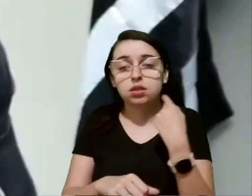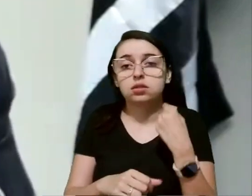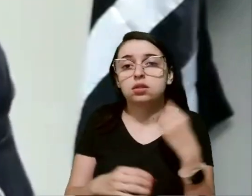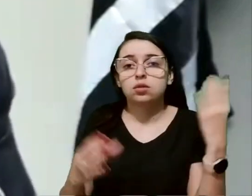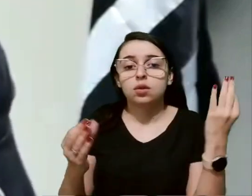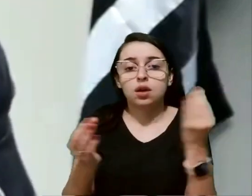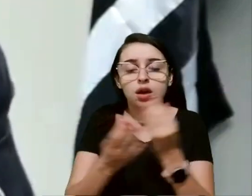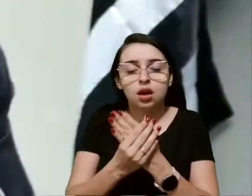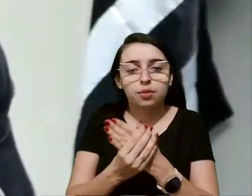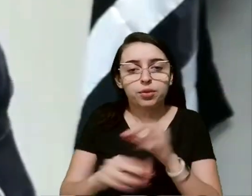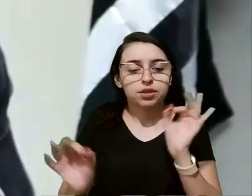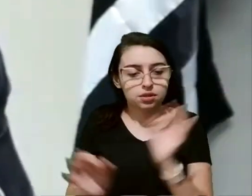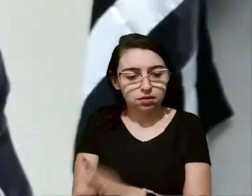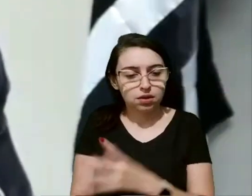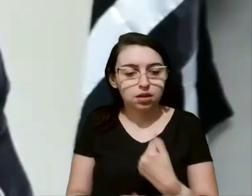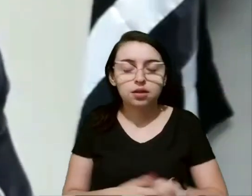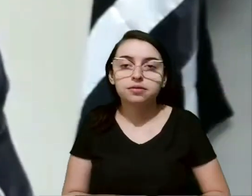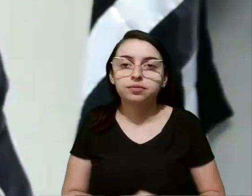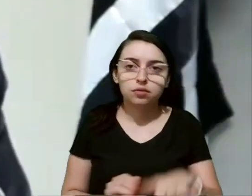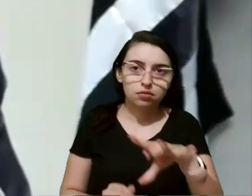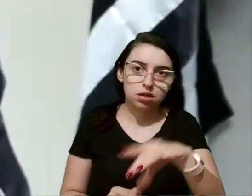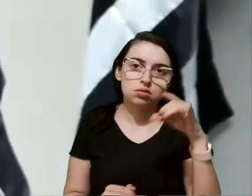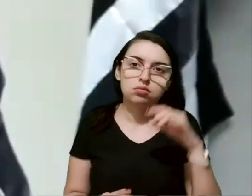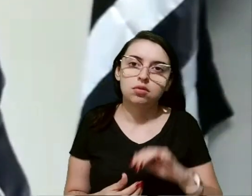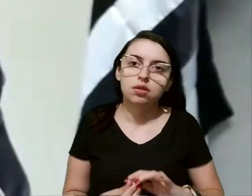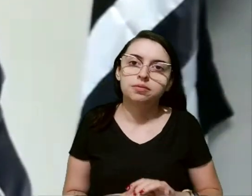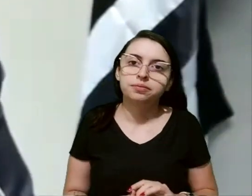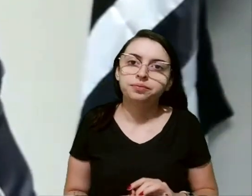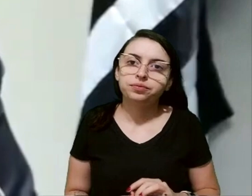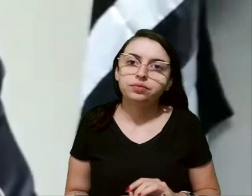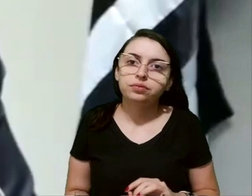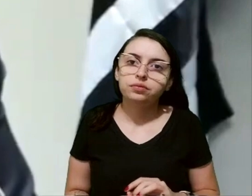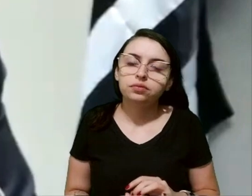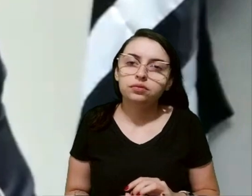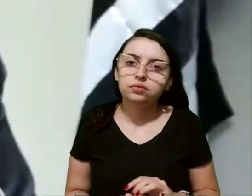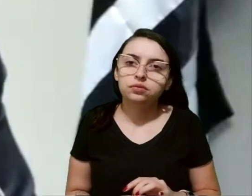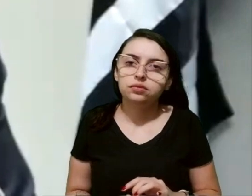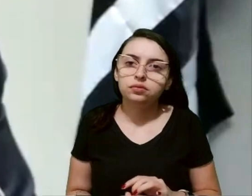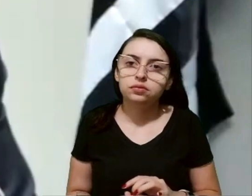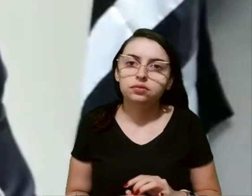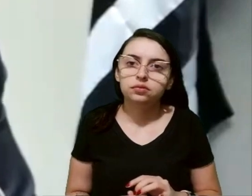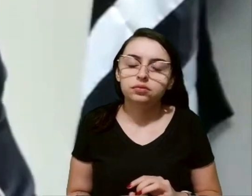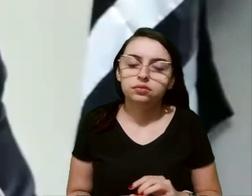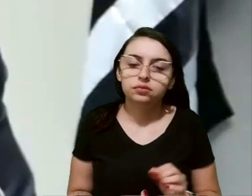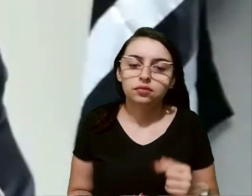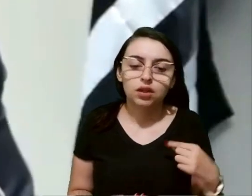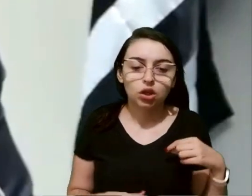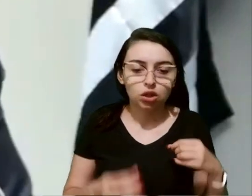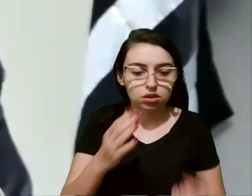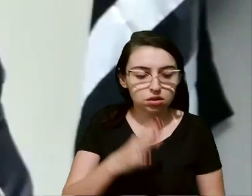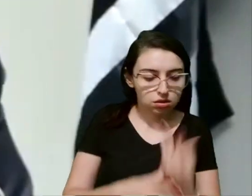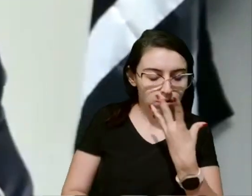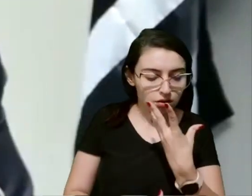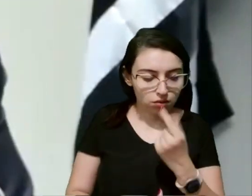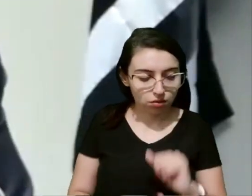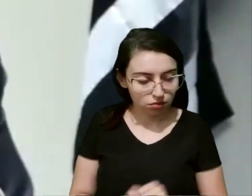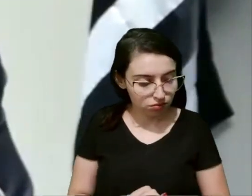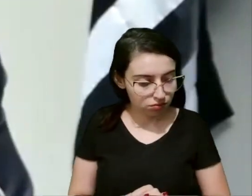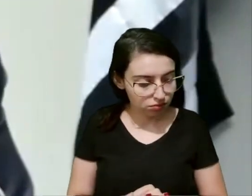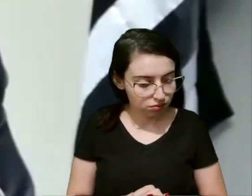de conclusão para proferir cada decisão. E aí a gente criou